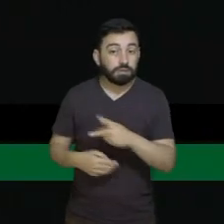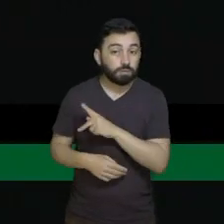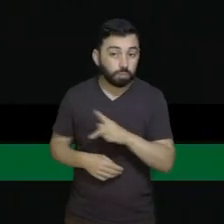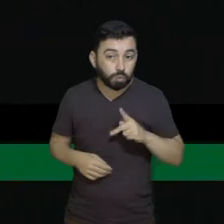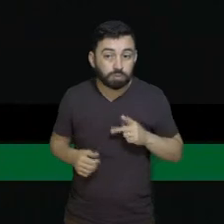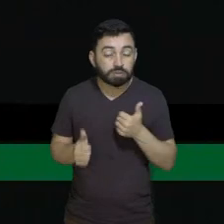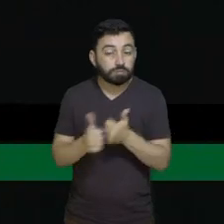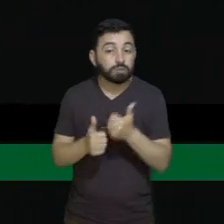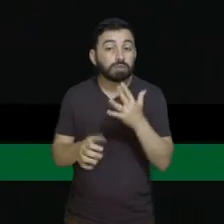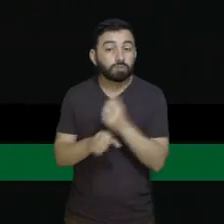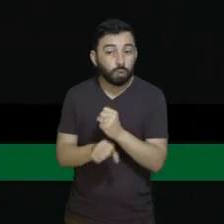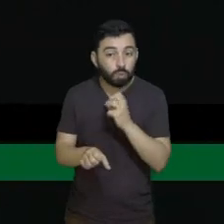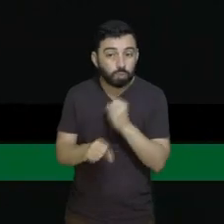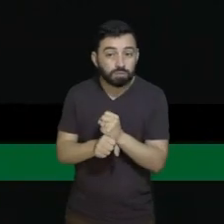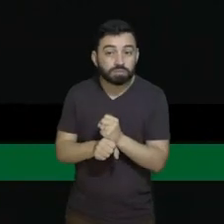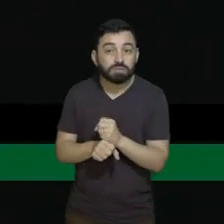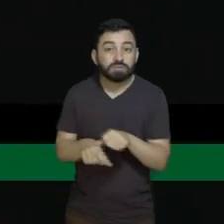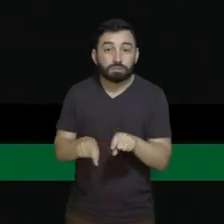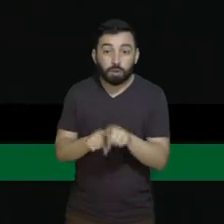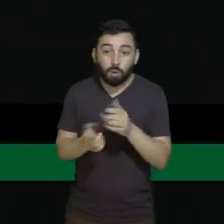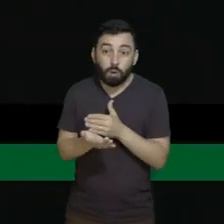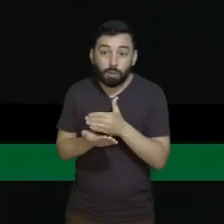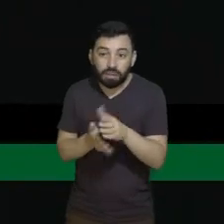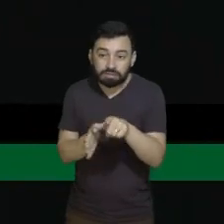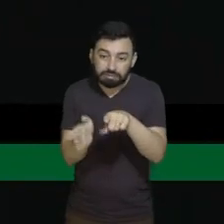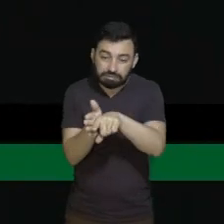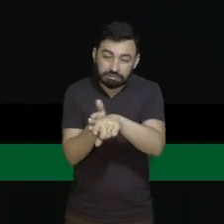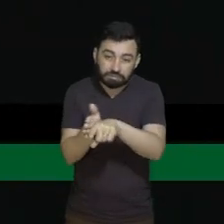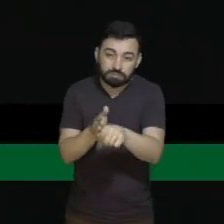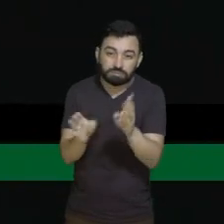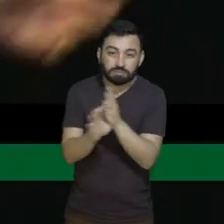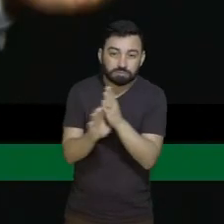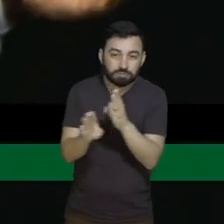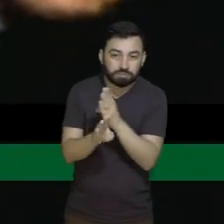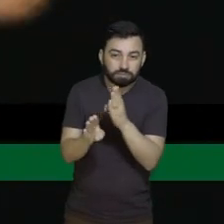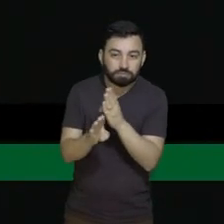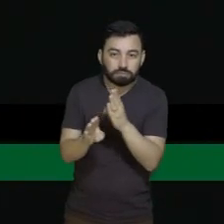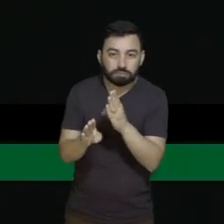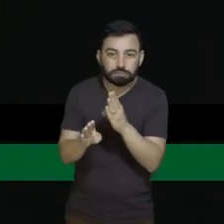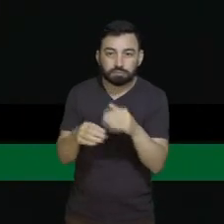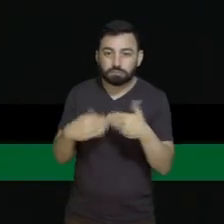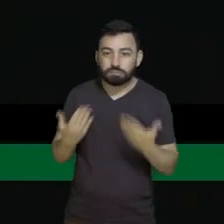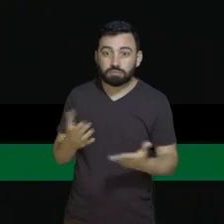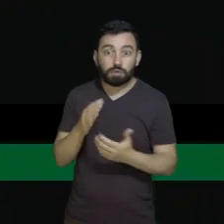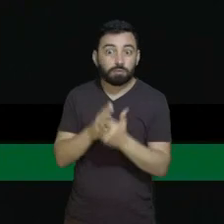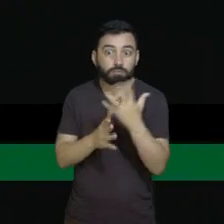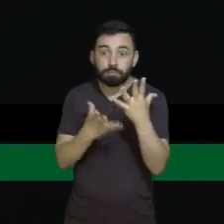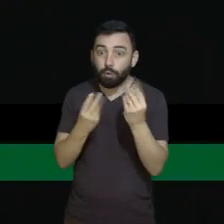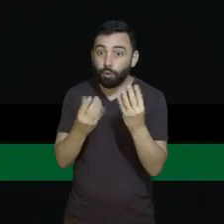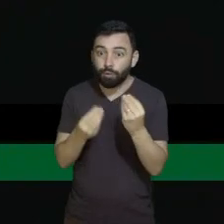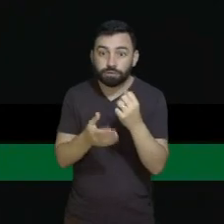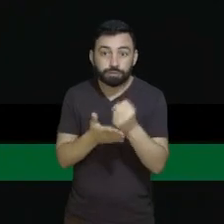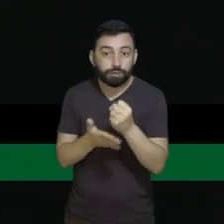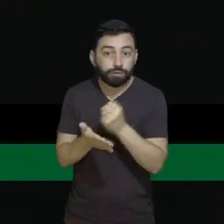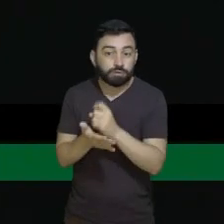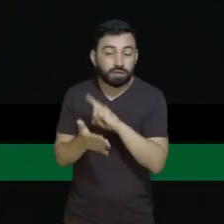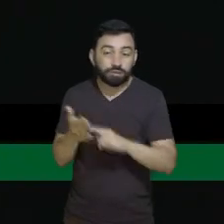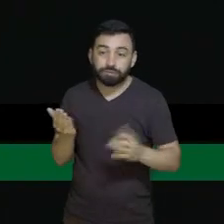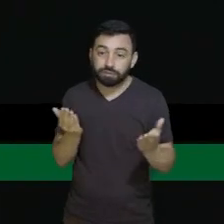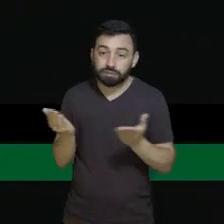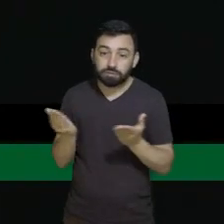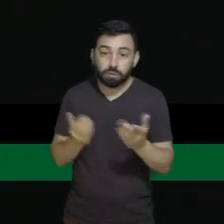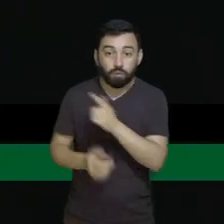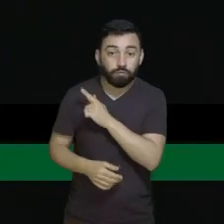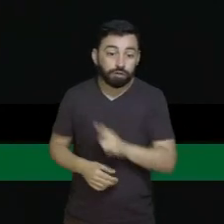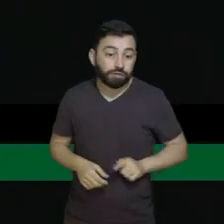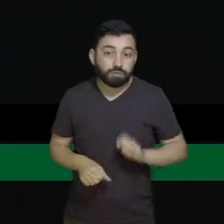de Contas, iniciam investigações de tantos contratos sem licitação que o governo do estado